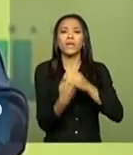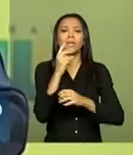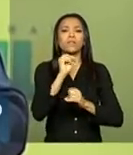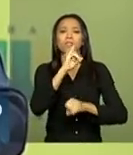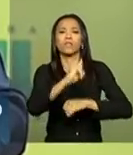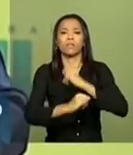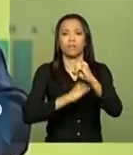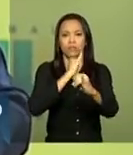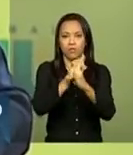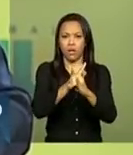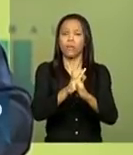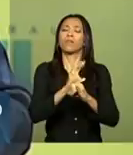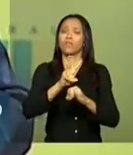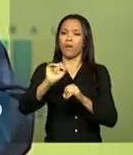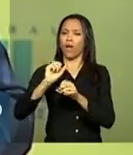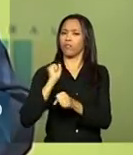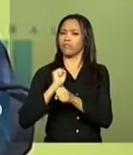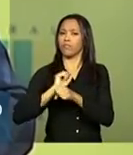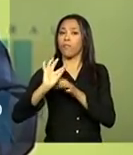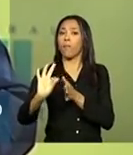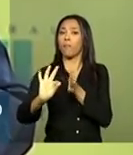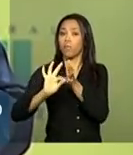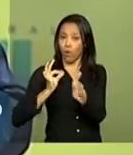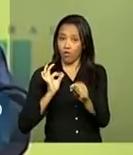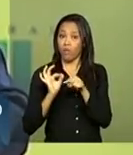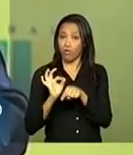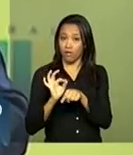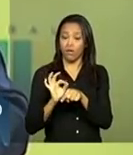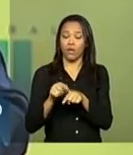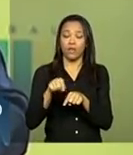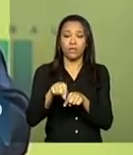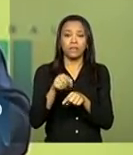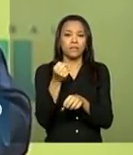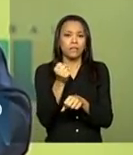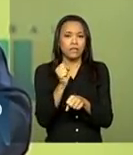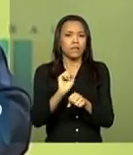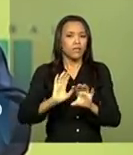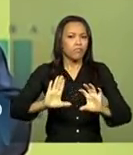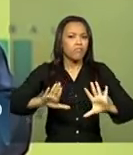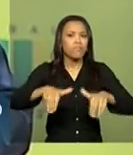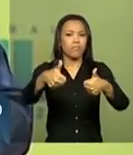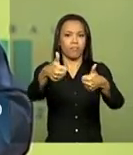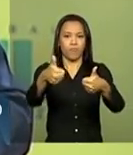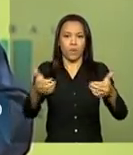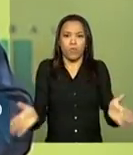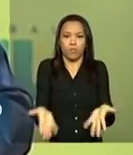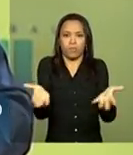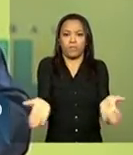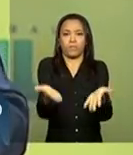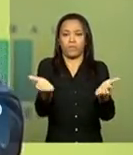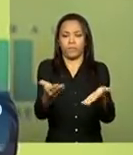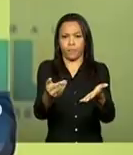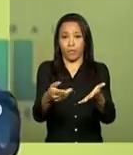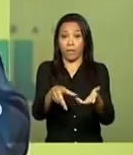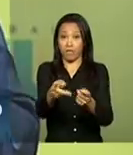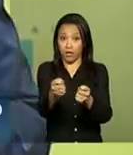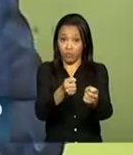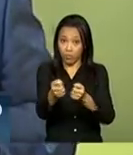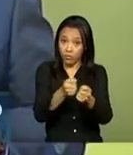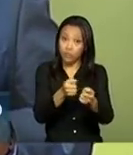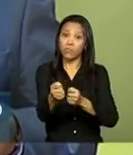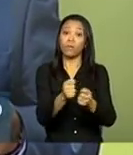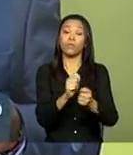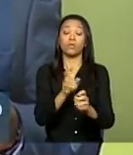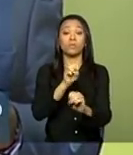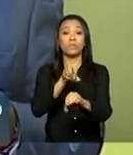que o Congresso Nacional vai aprovar, dando esse contorno cada vez mais forte para a questão da regulação da educação superior